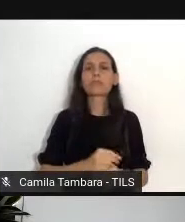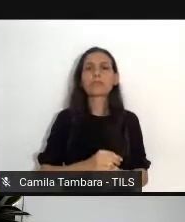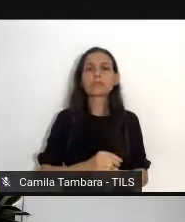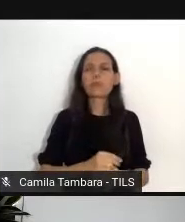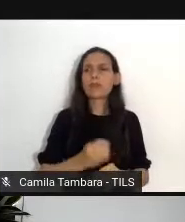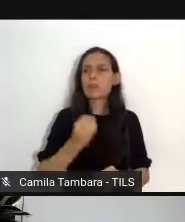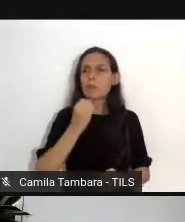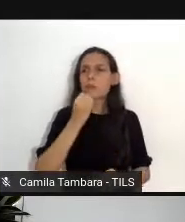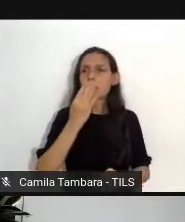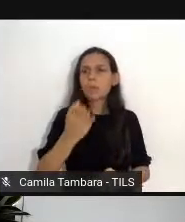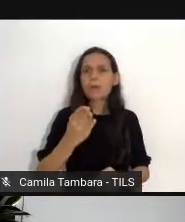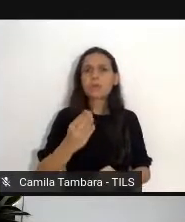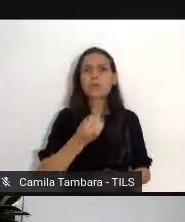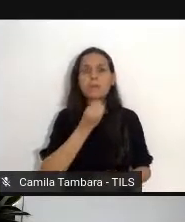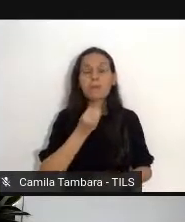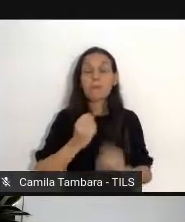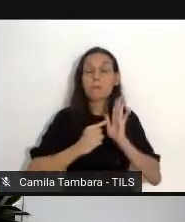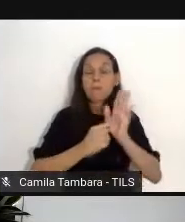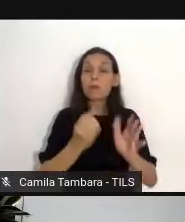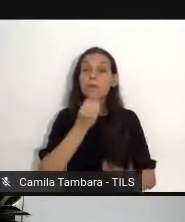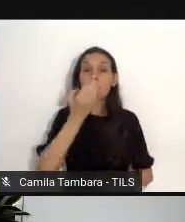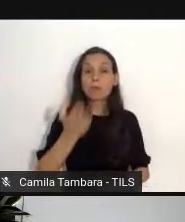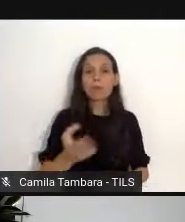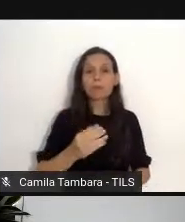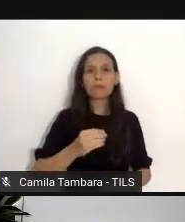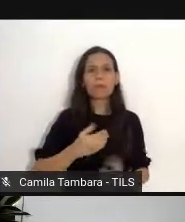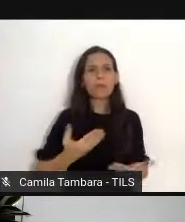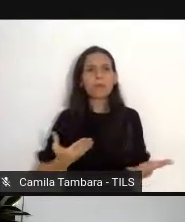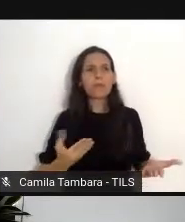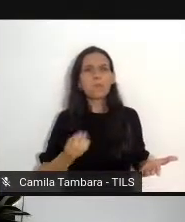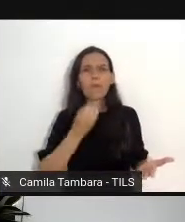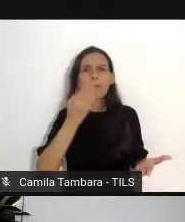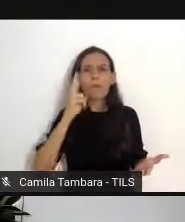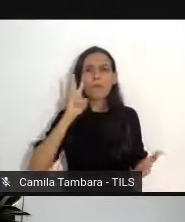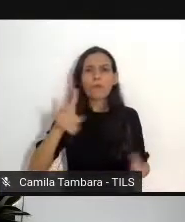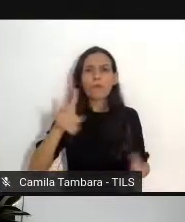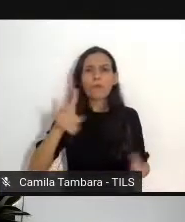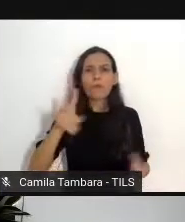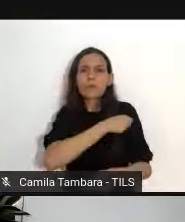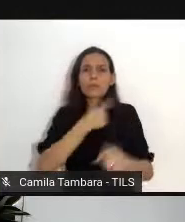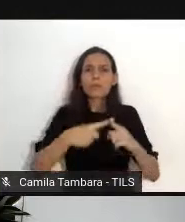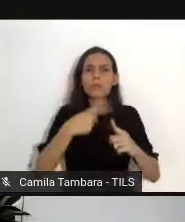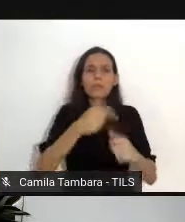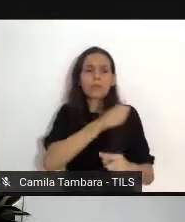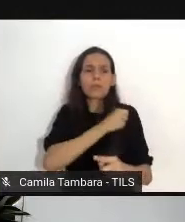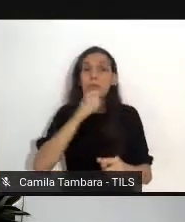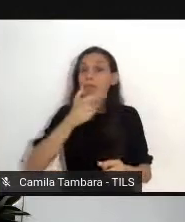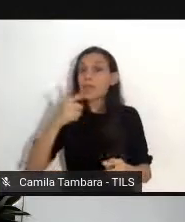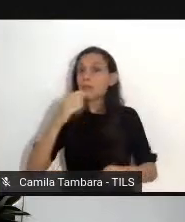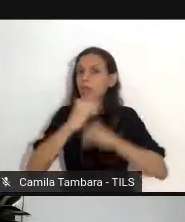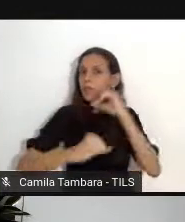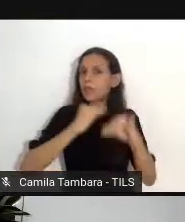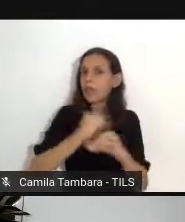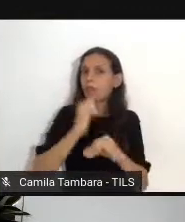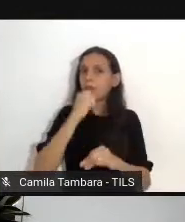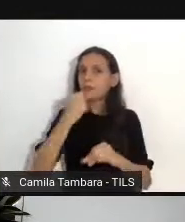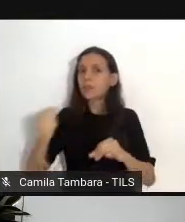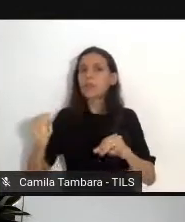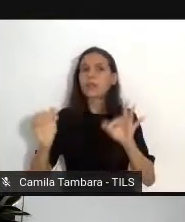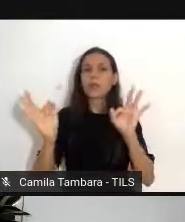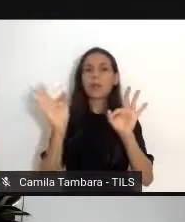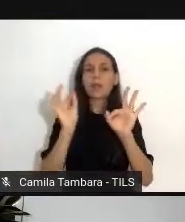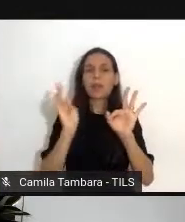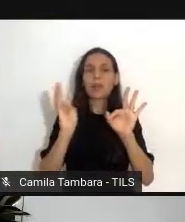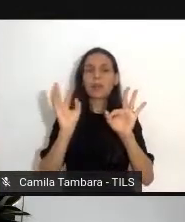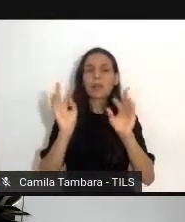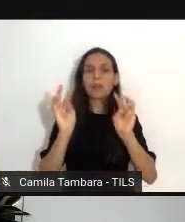surpreendente dos estudantes, porque esses estudantes que não têm internet, que não têm Wi-Fi, mas